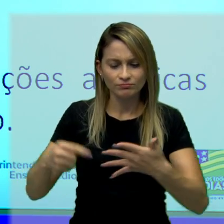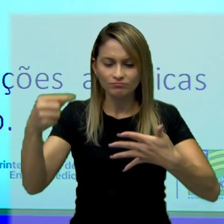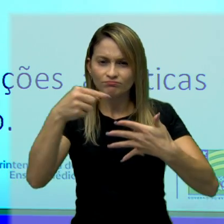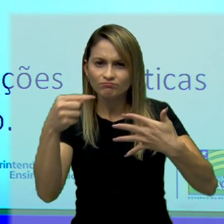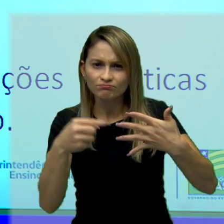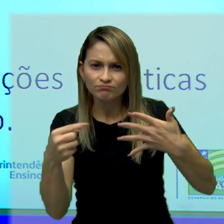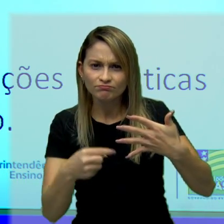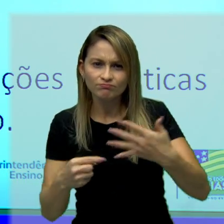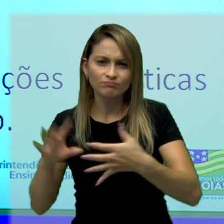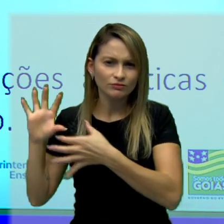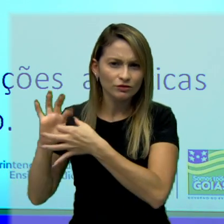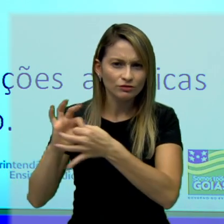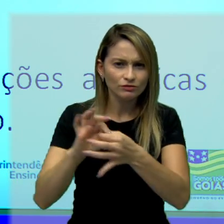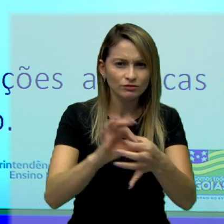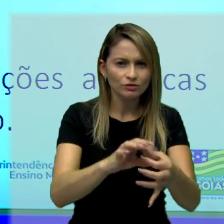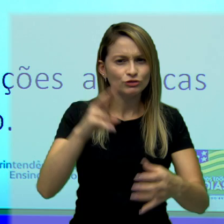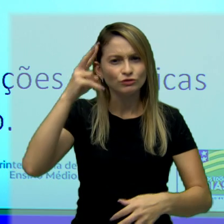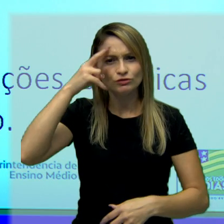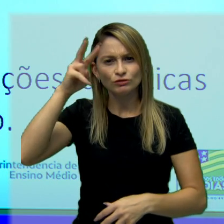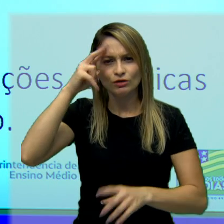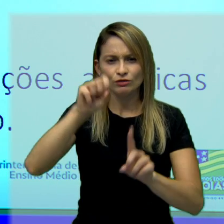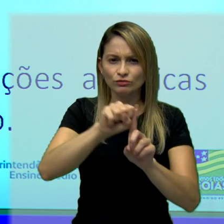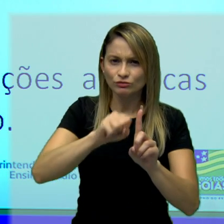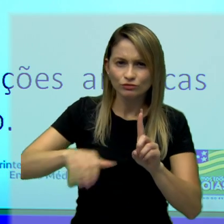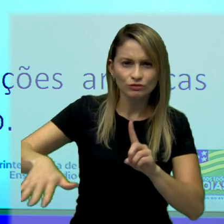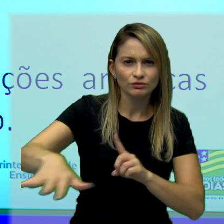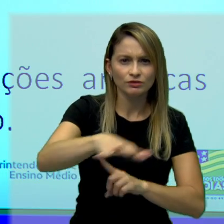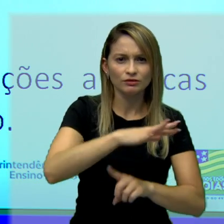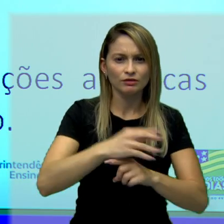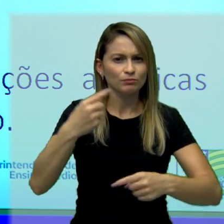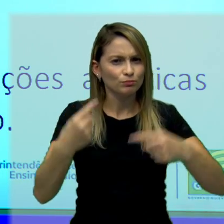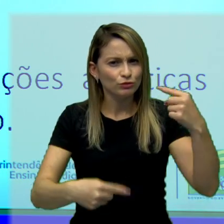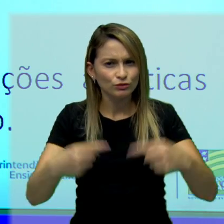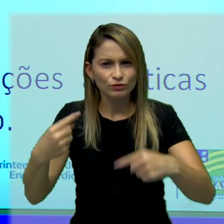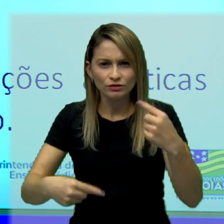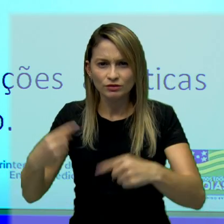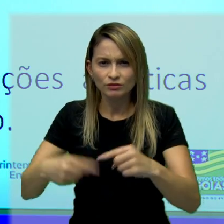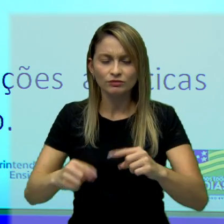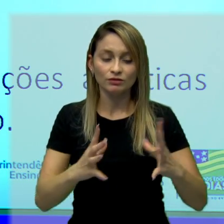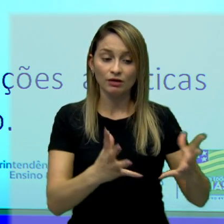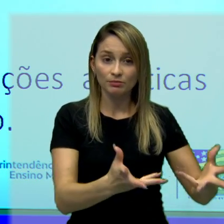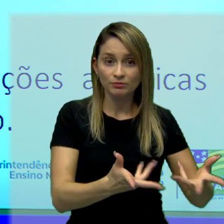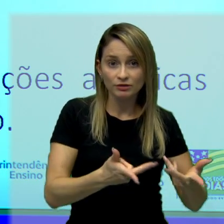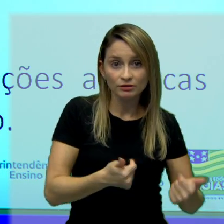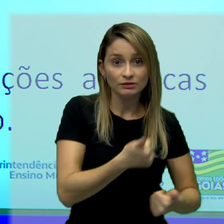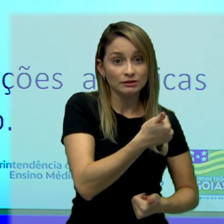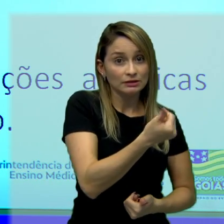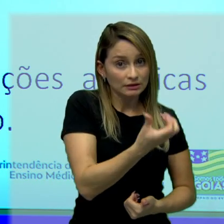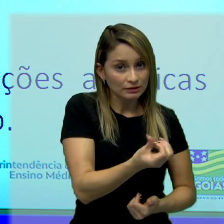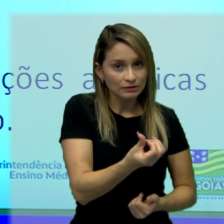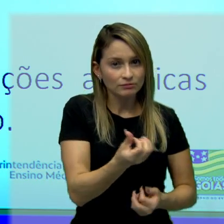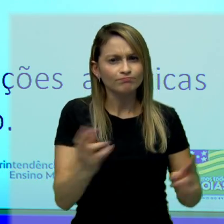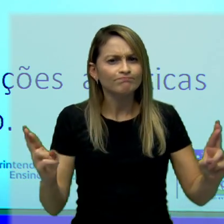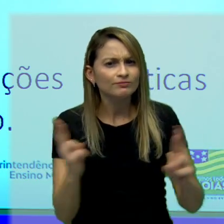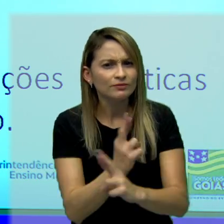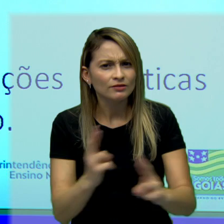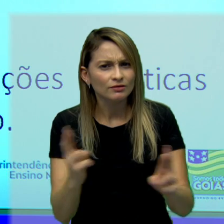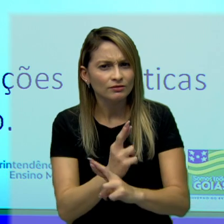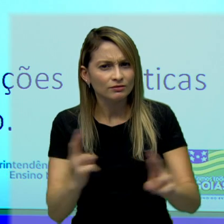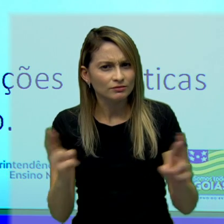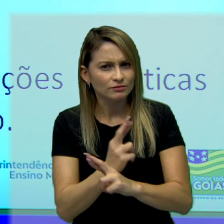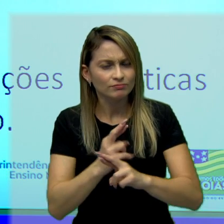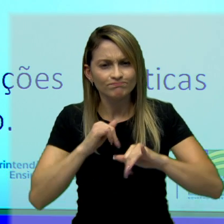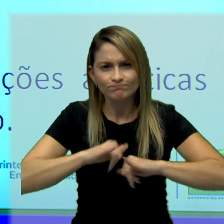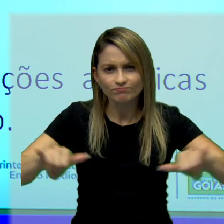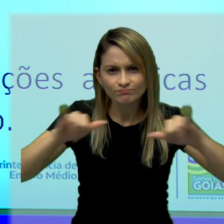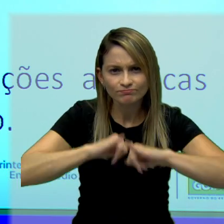situando aspectos do contexto histórico, social e político. Habilidade 16, relacionar informações sobre